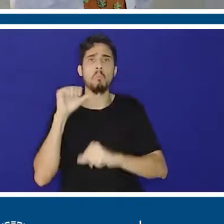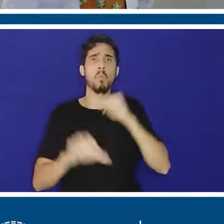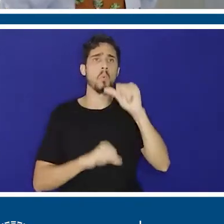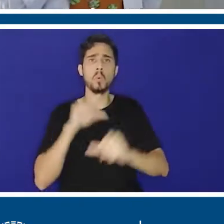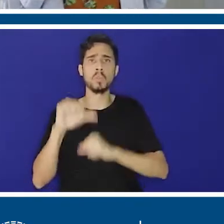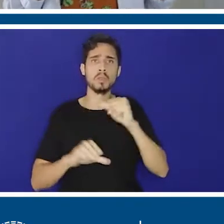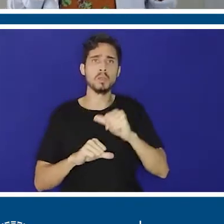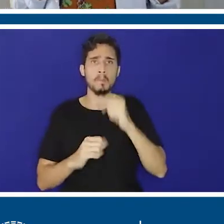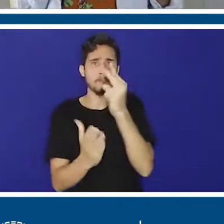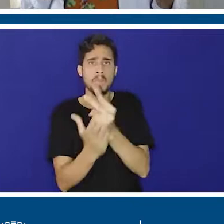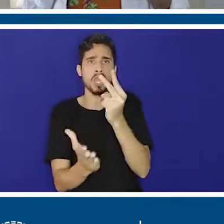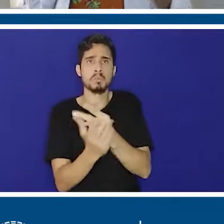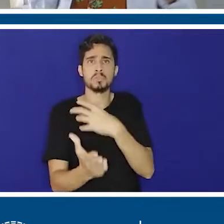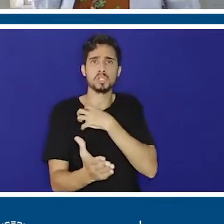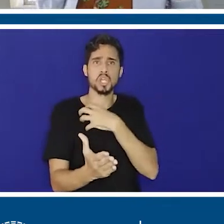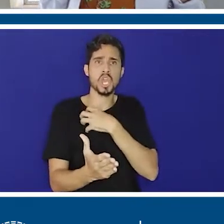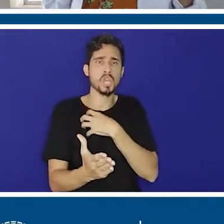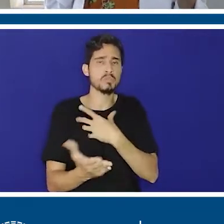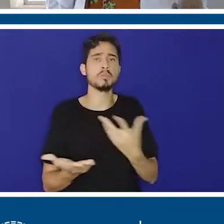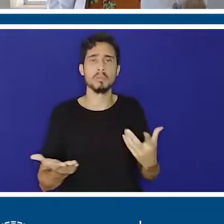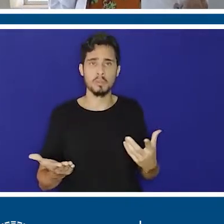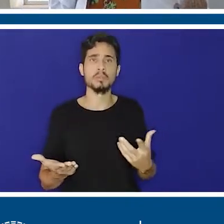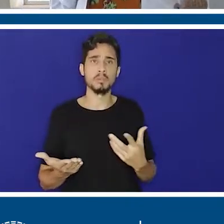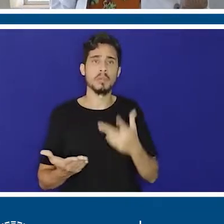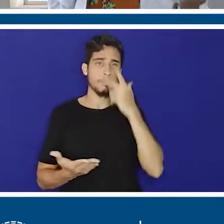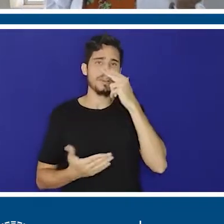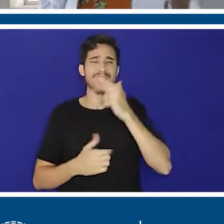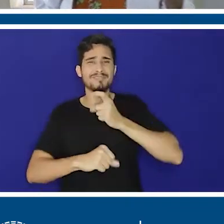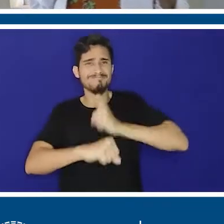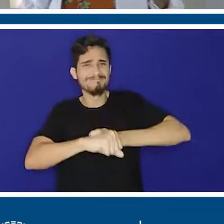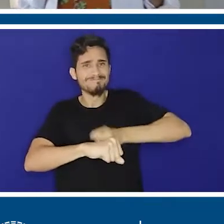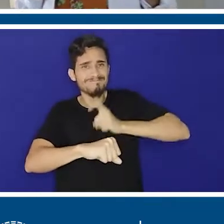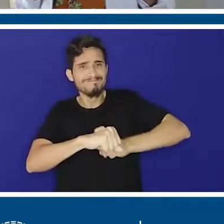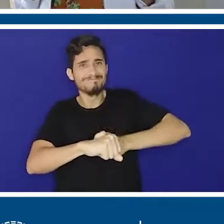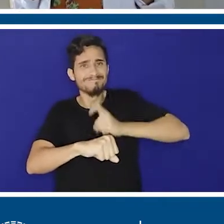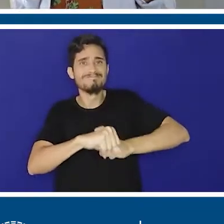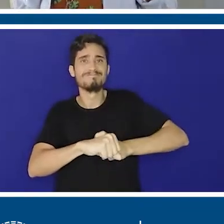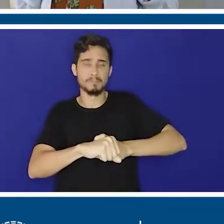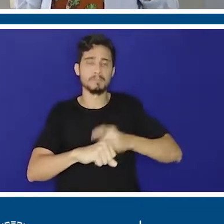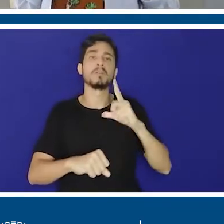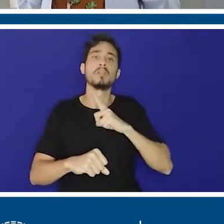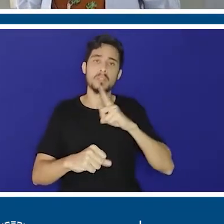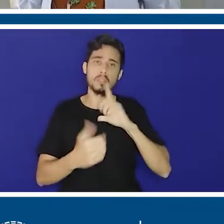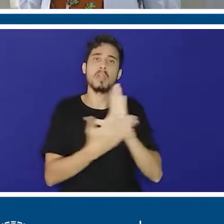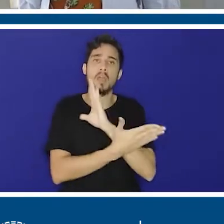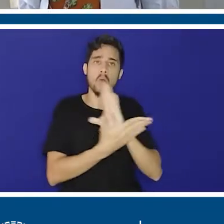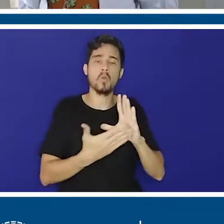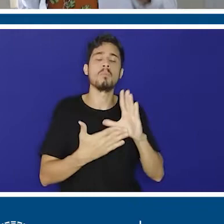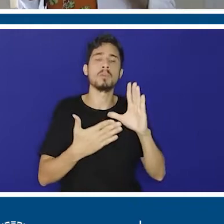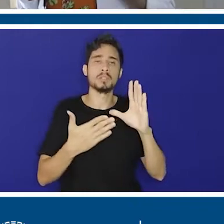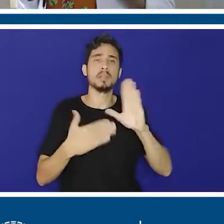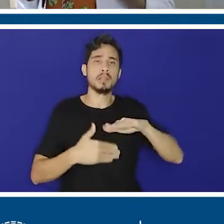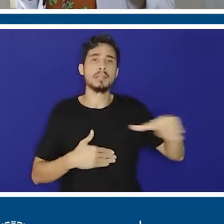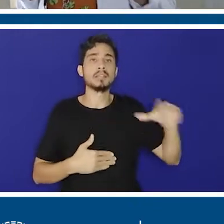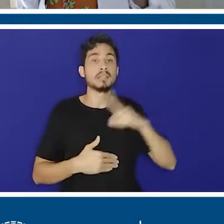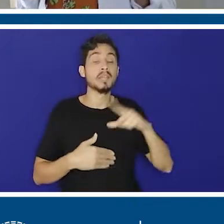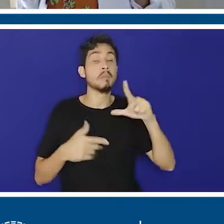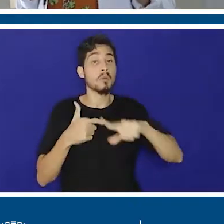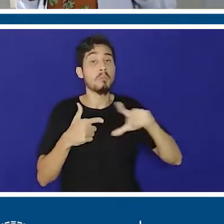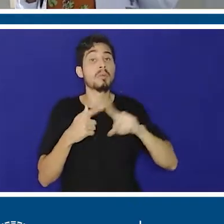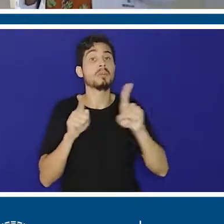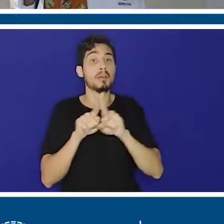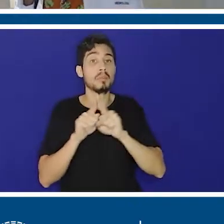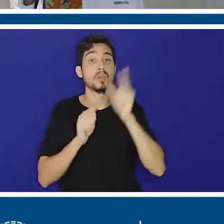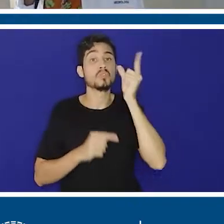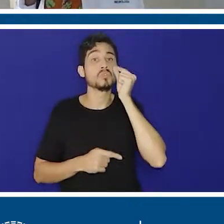comportamento. Indutores do sono também são muito importantes, tem criança que tem problemas primários do sono, por isso que a